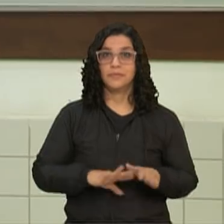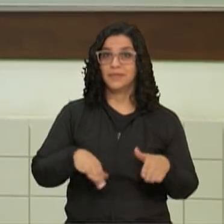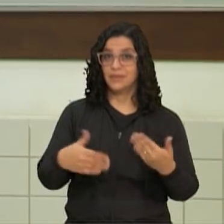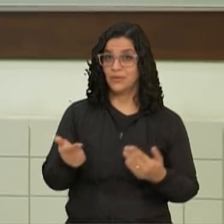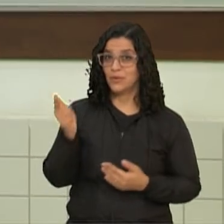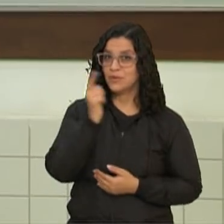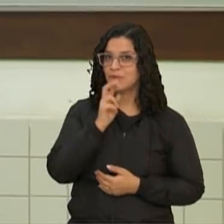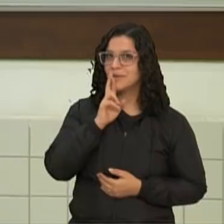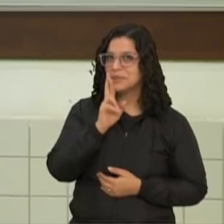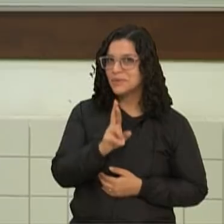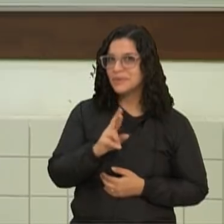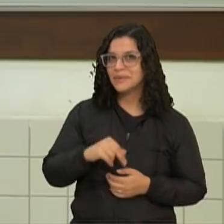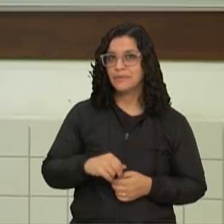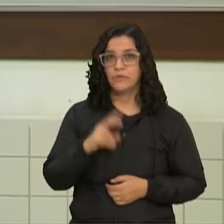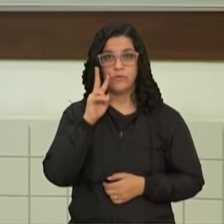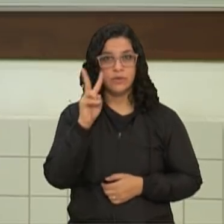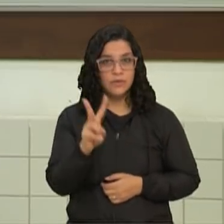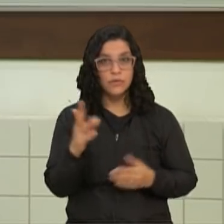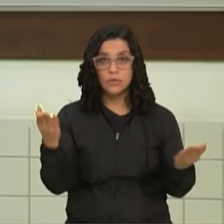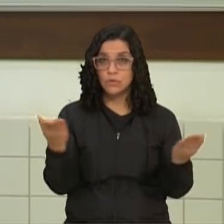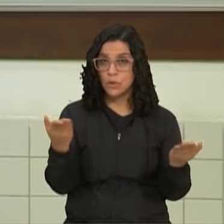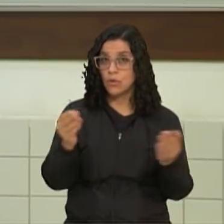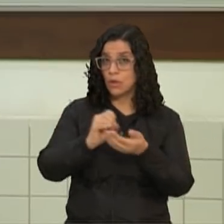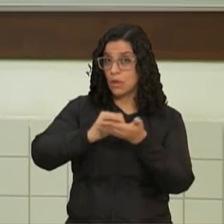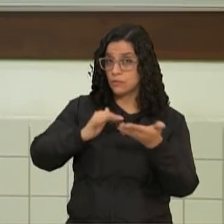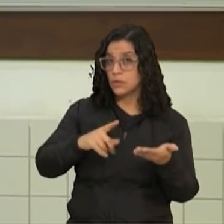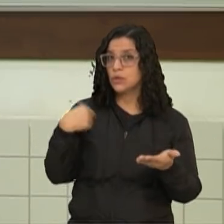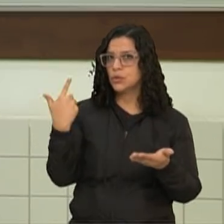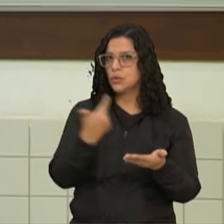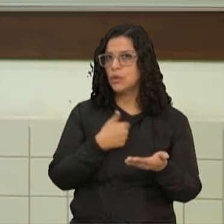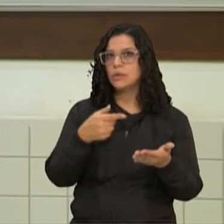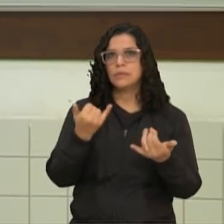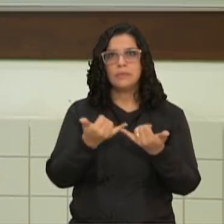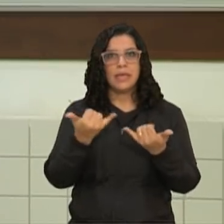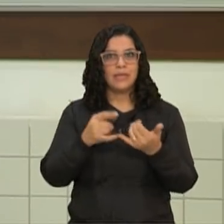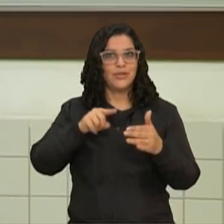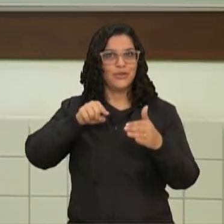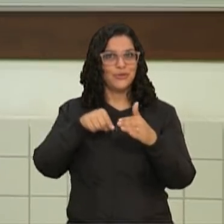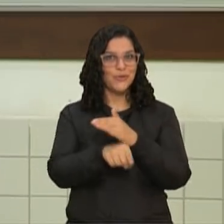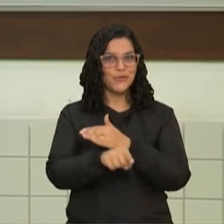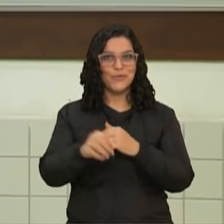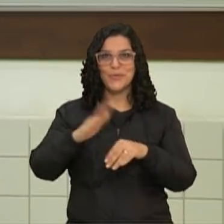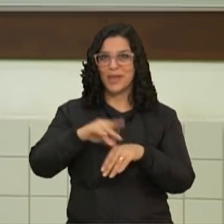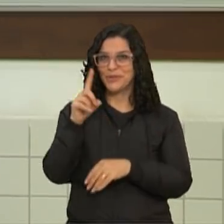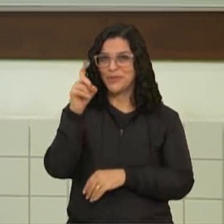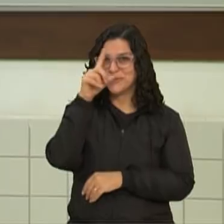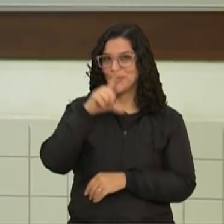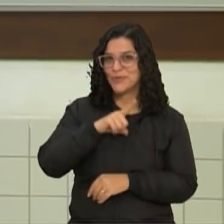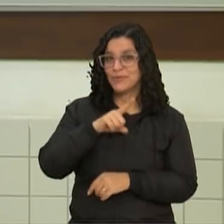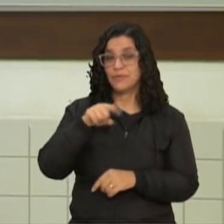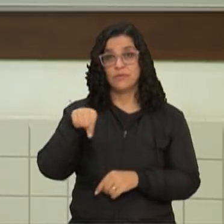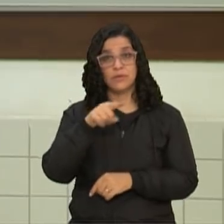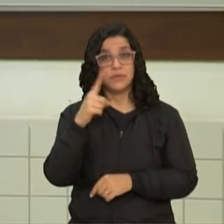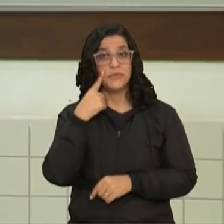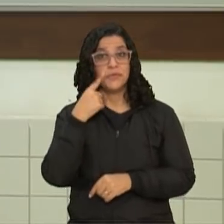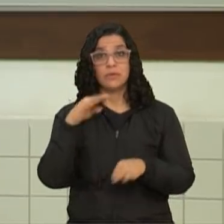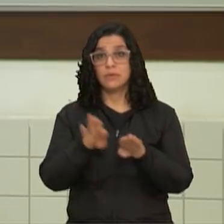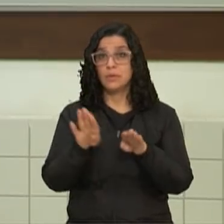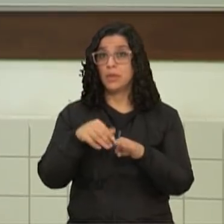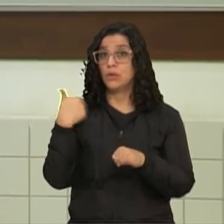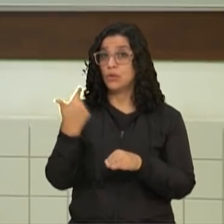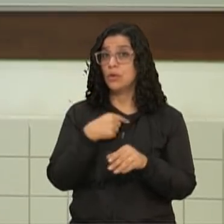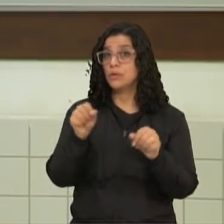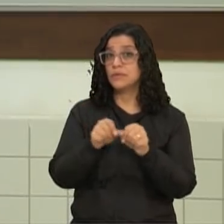E aí, galera, conseguiram resolver? Vocês viram que nesse exercício a gente está indo, o grau de dificuldade a gente está aumentando. E vocês viram que tivemos que